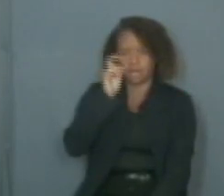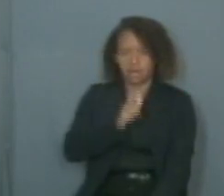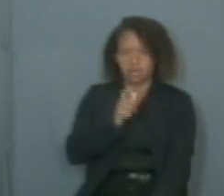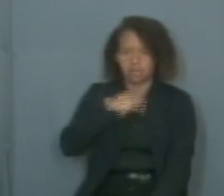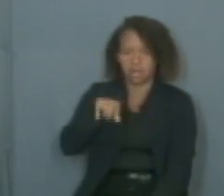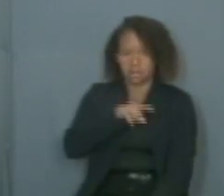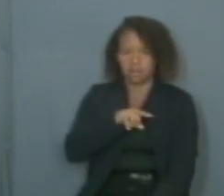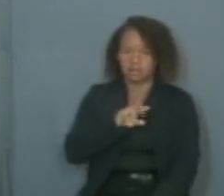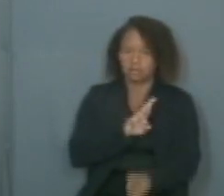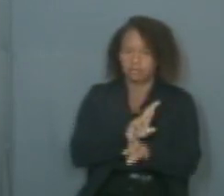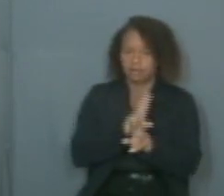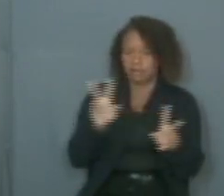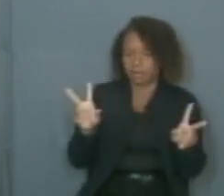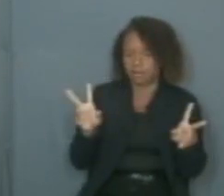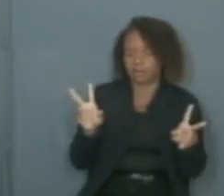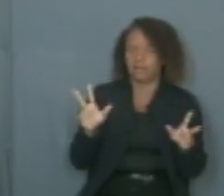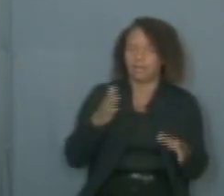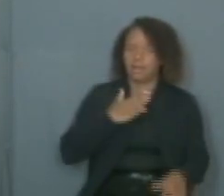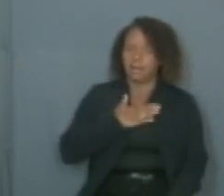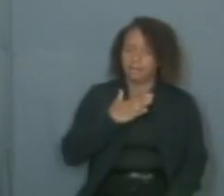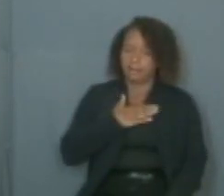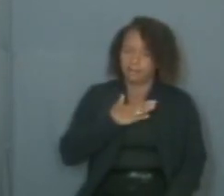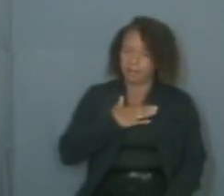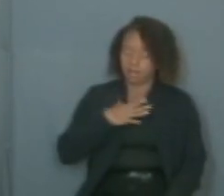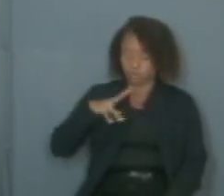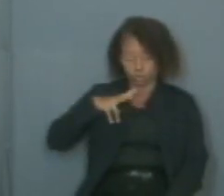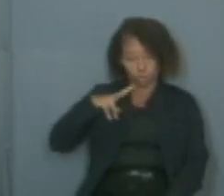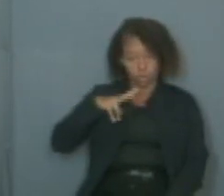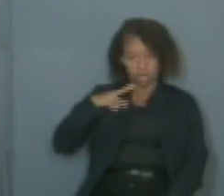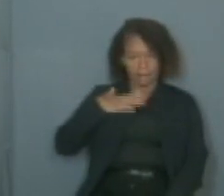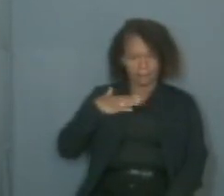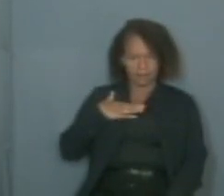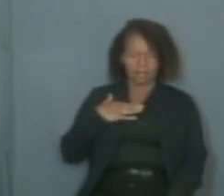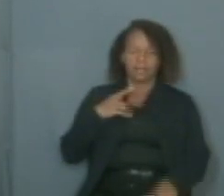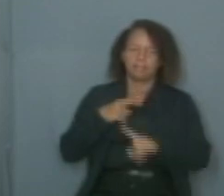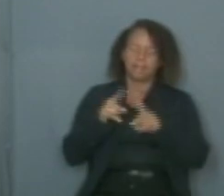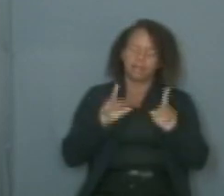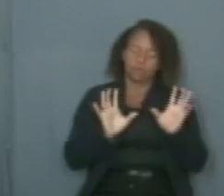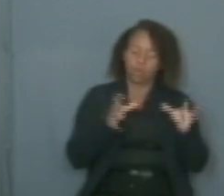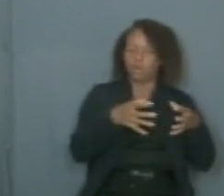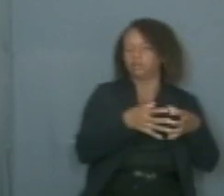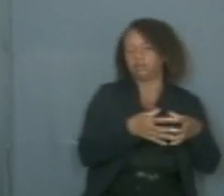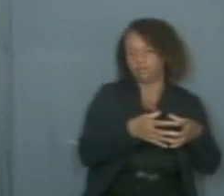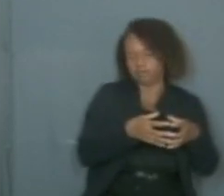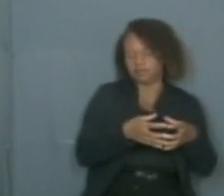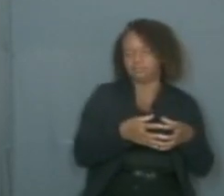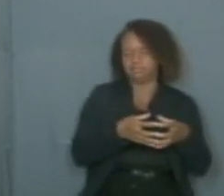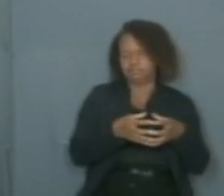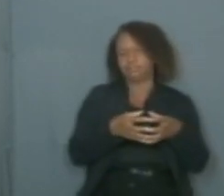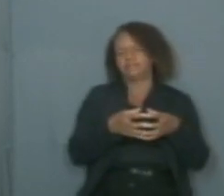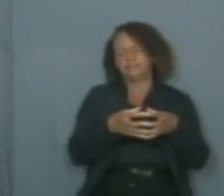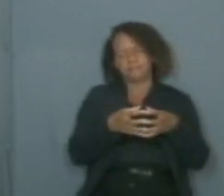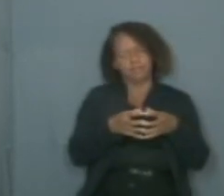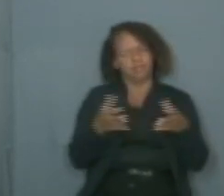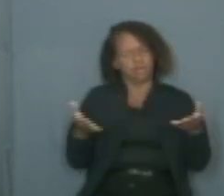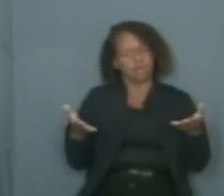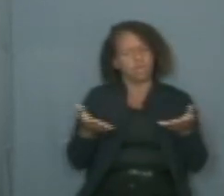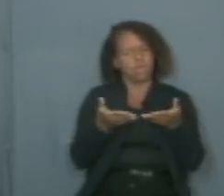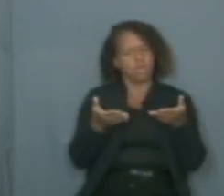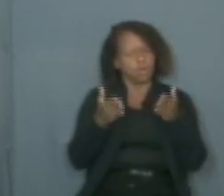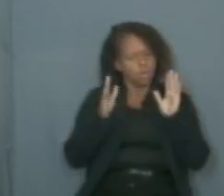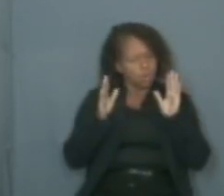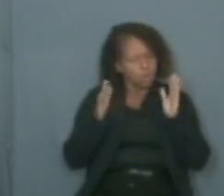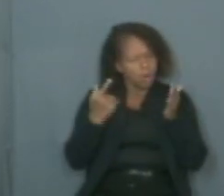são divergentes na questão pessoal. Na questão coletiva deve ser convergente, que é pelo